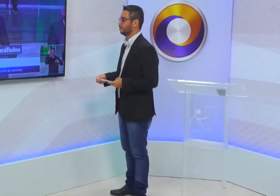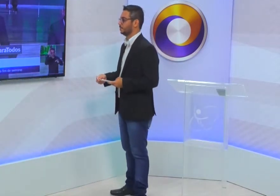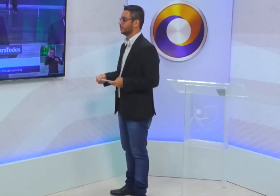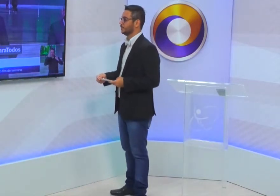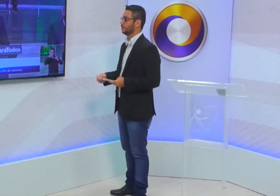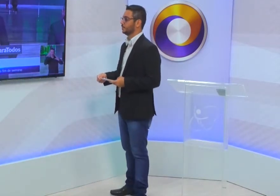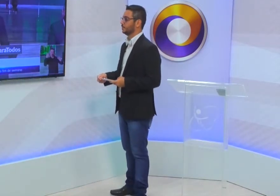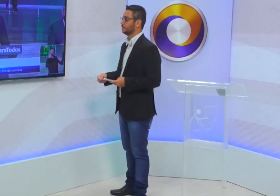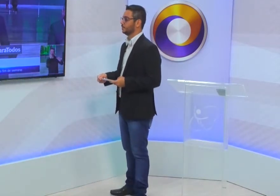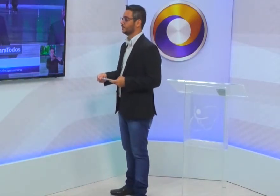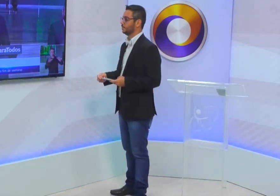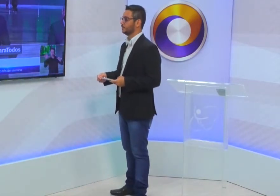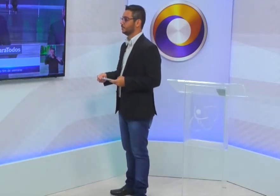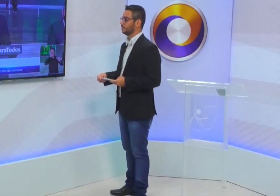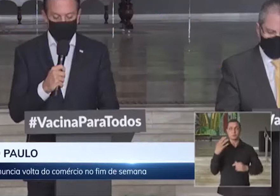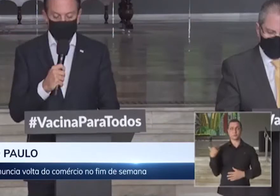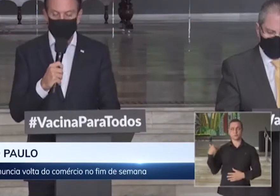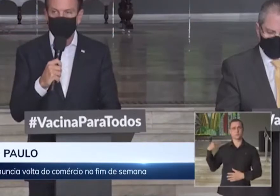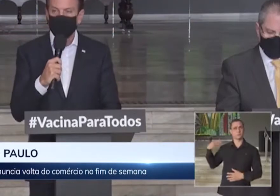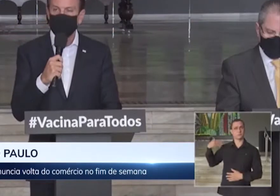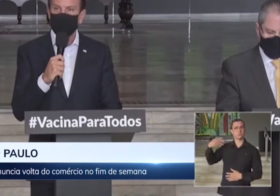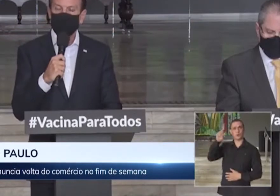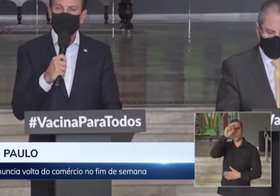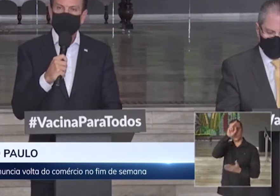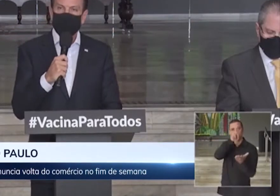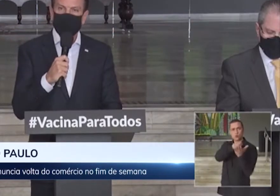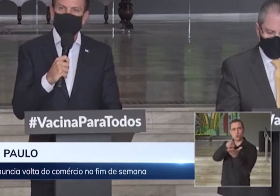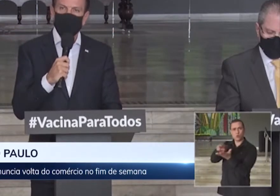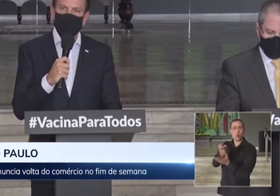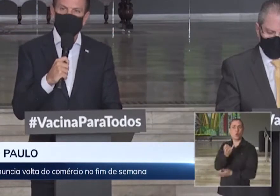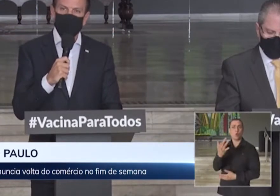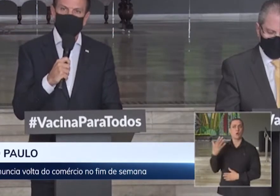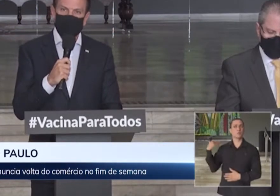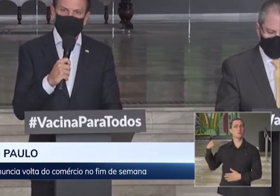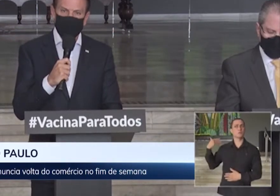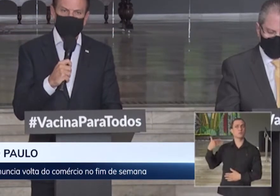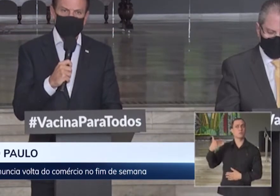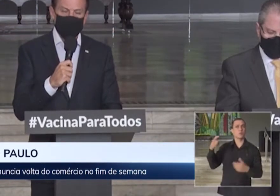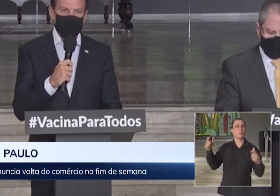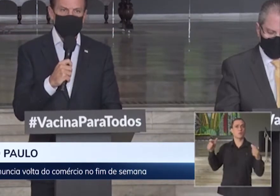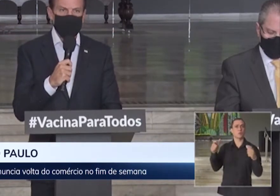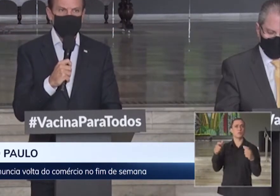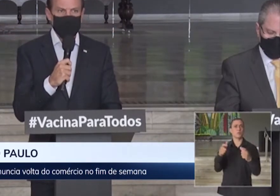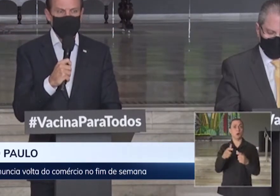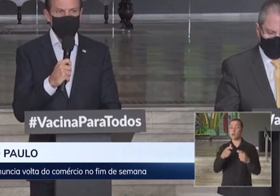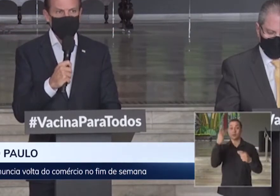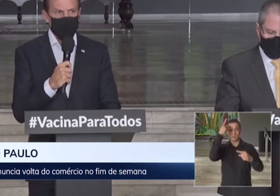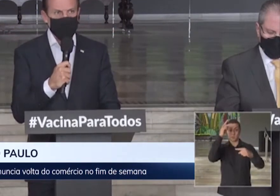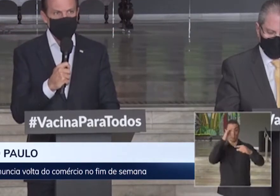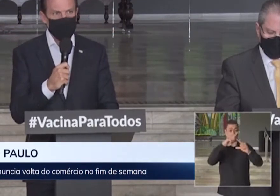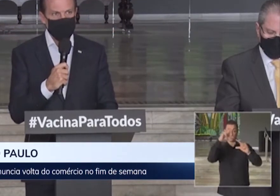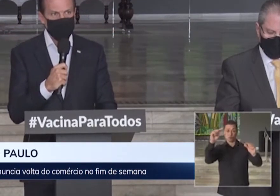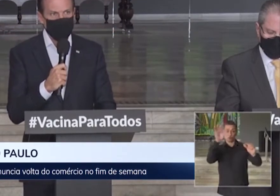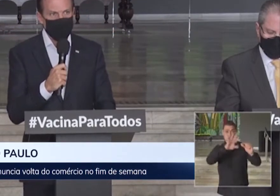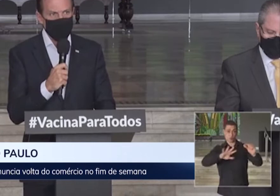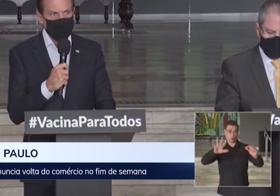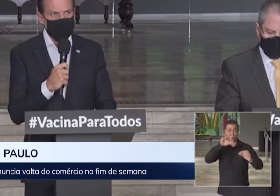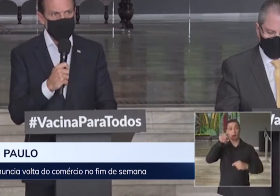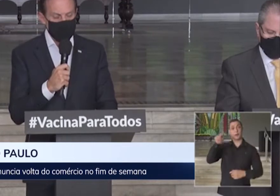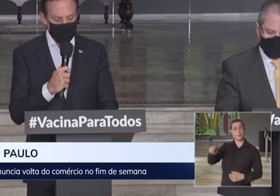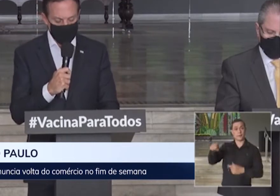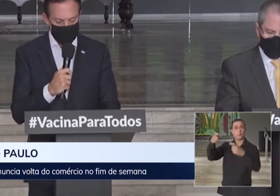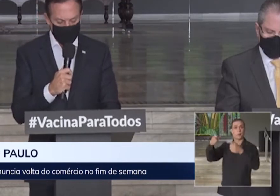Tivemos, felizmente, queda no número de internações em todo o estado de São Paulo, tanto em leitos primários quanto